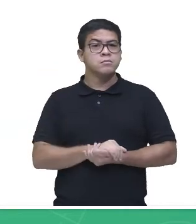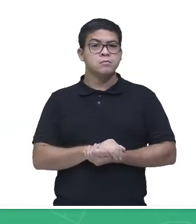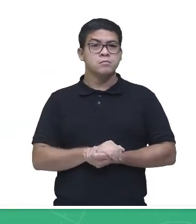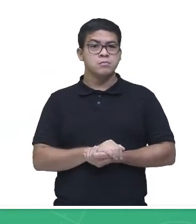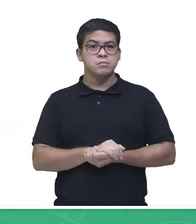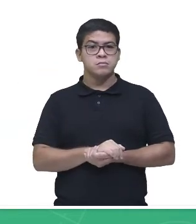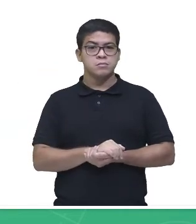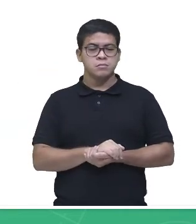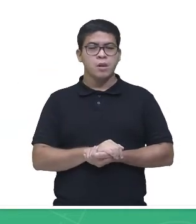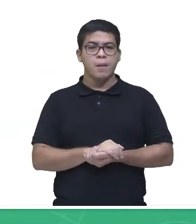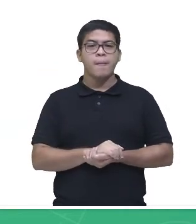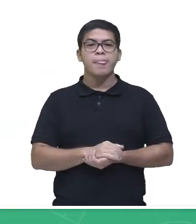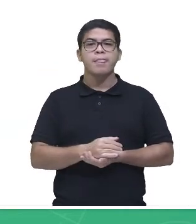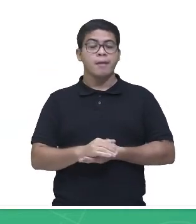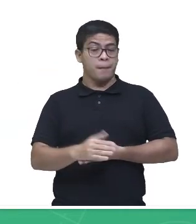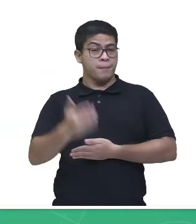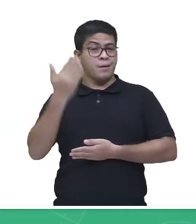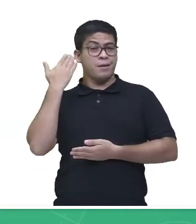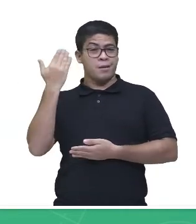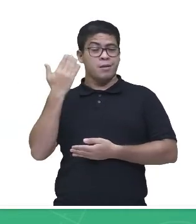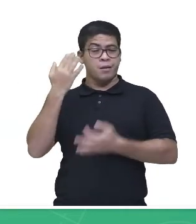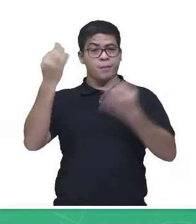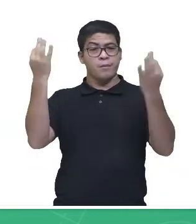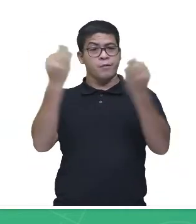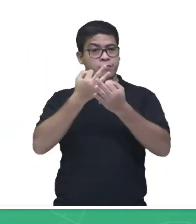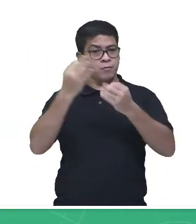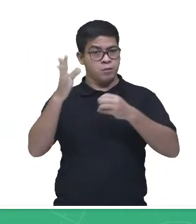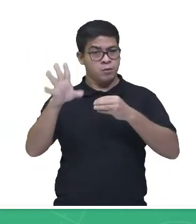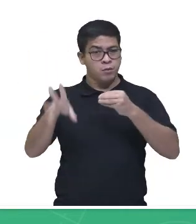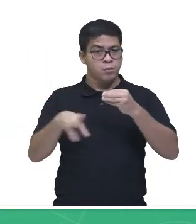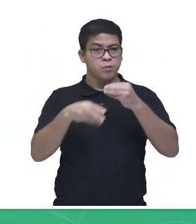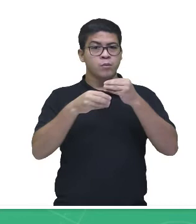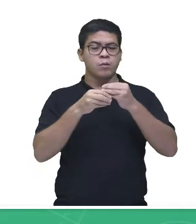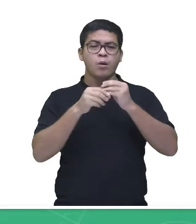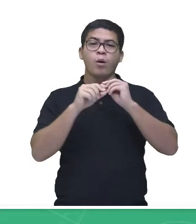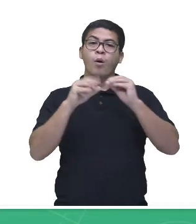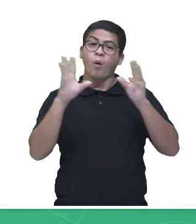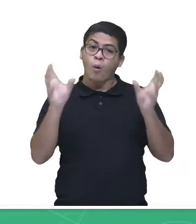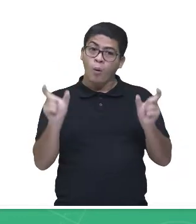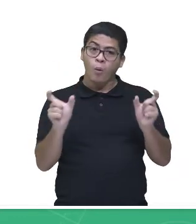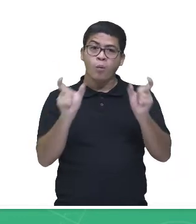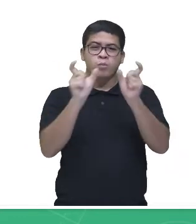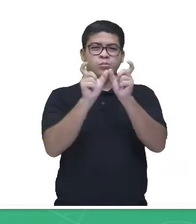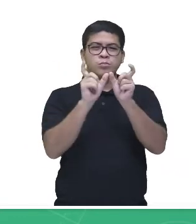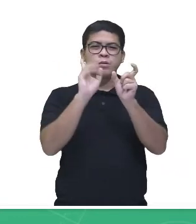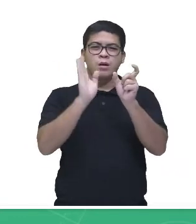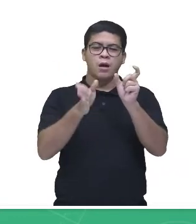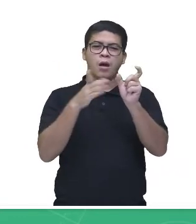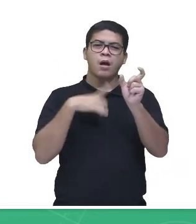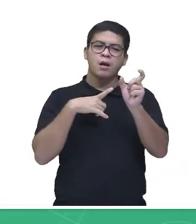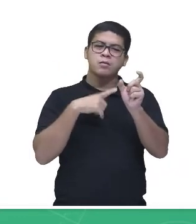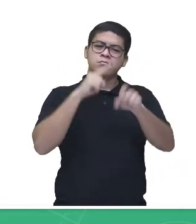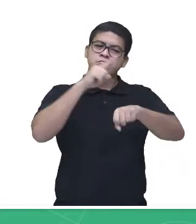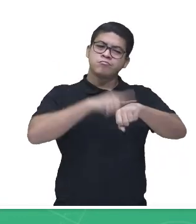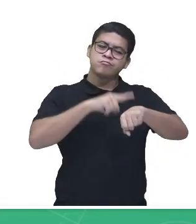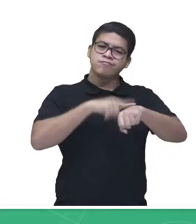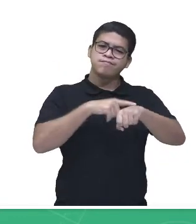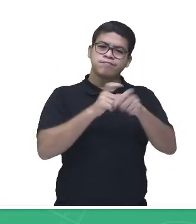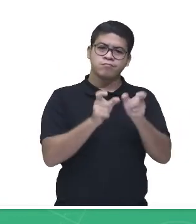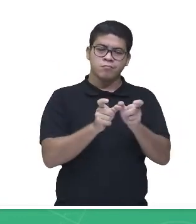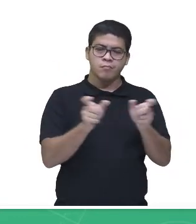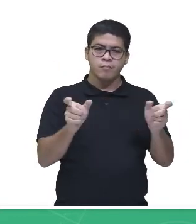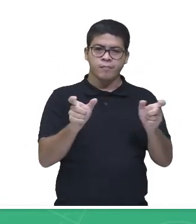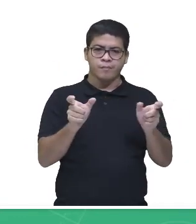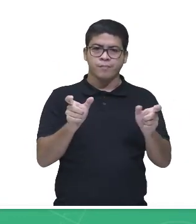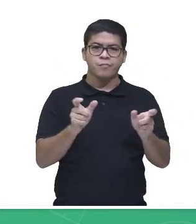del pretérito perfeito composto com marcador temporal e sem marcador temporal. Vamos